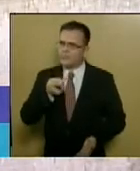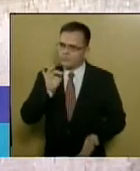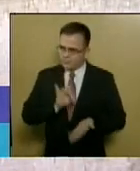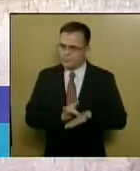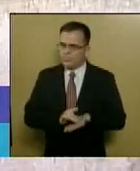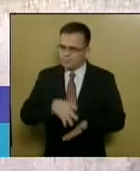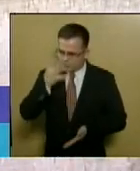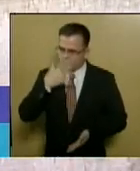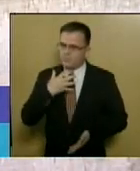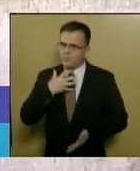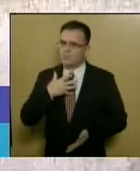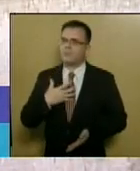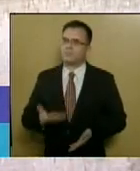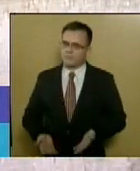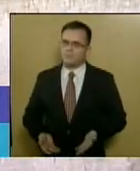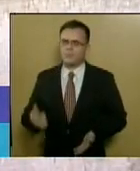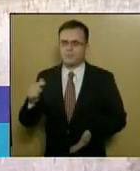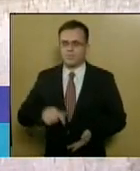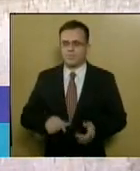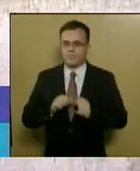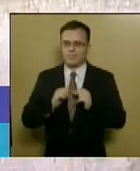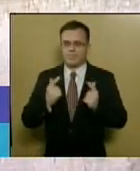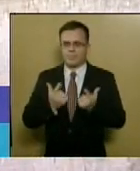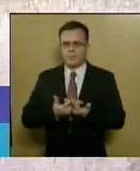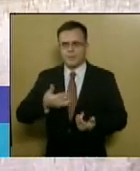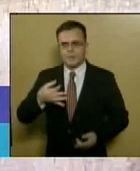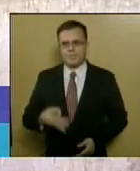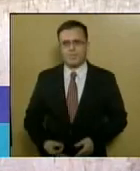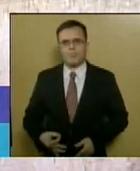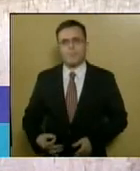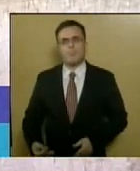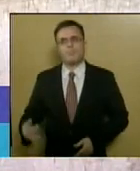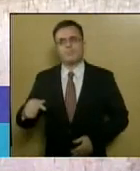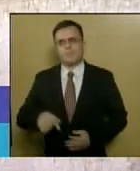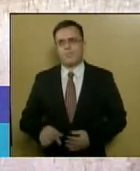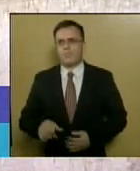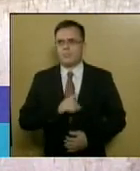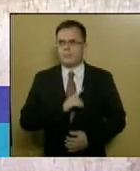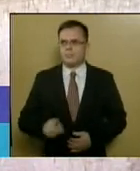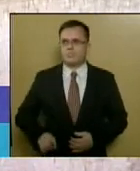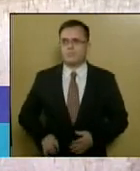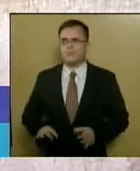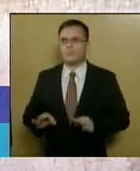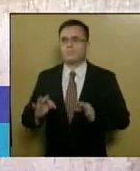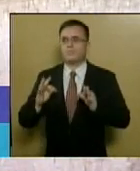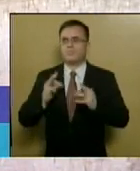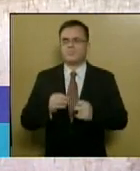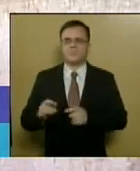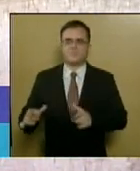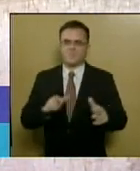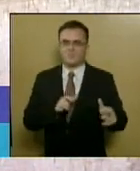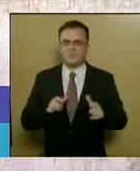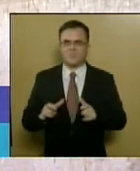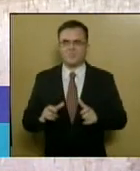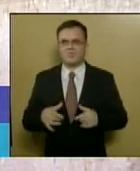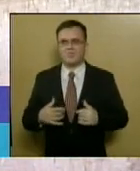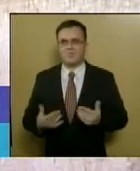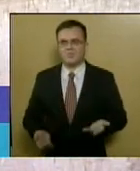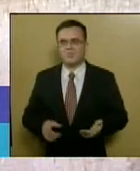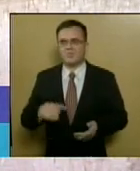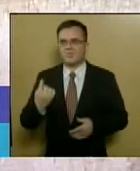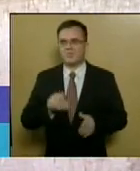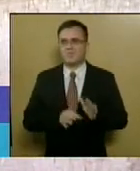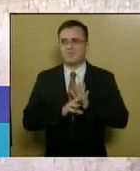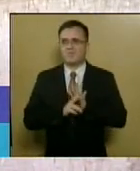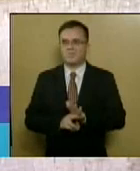isso. E a Assembleia é a casa do povo. Aqui nós temos deputados de todas as facções políticas. Então, nós representamos o